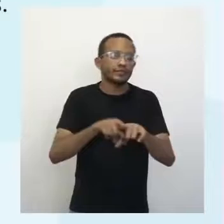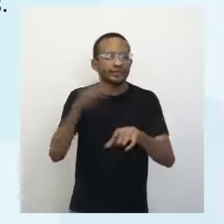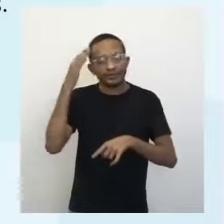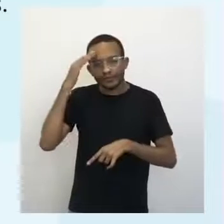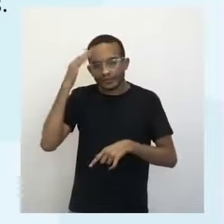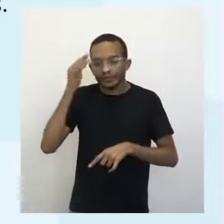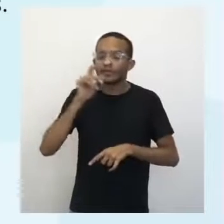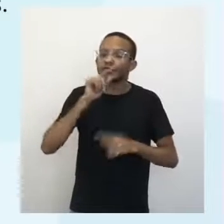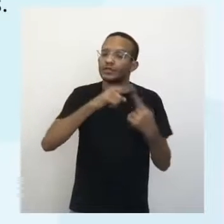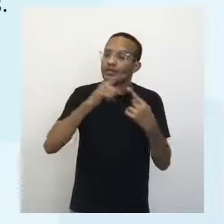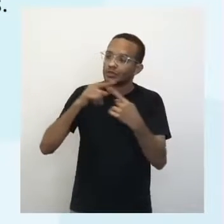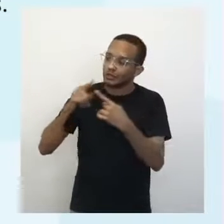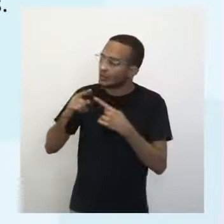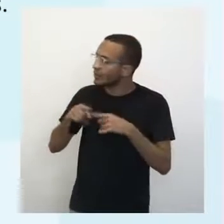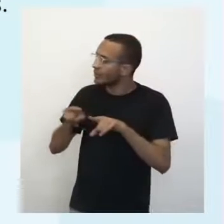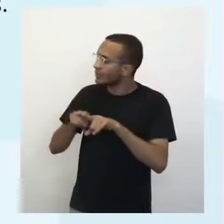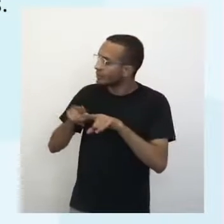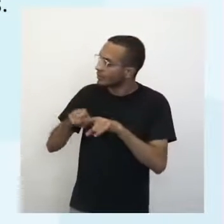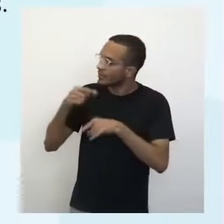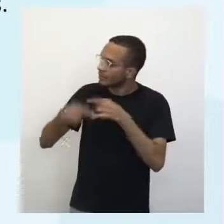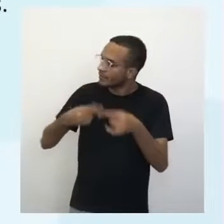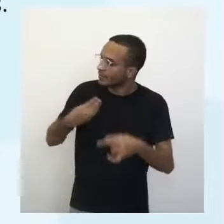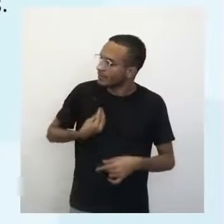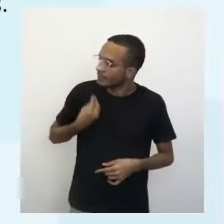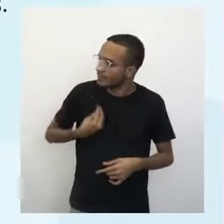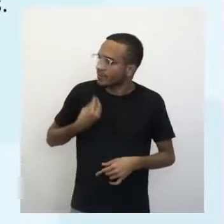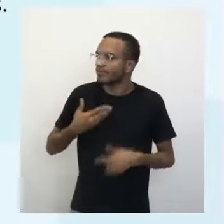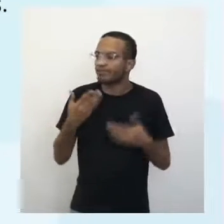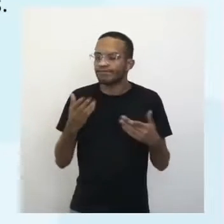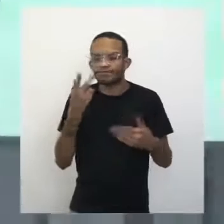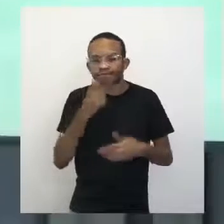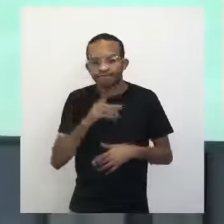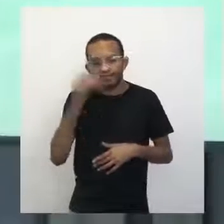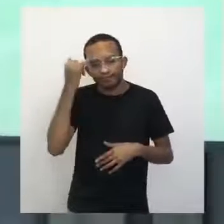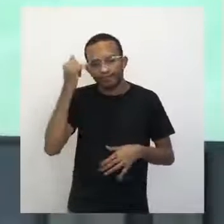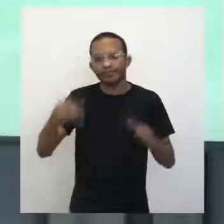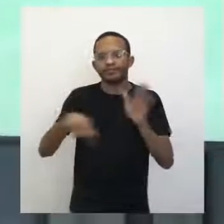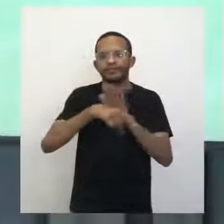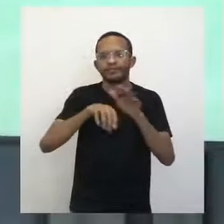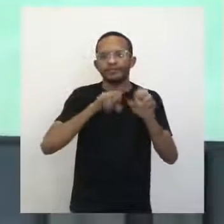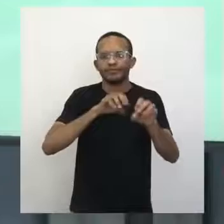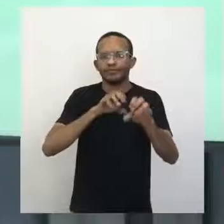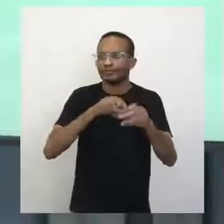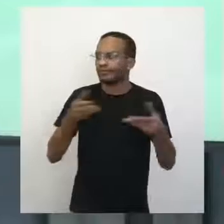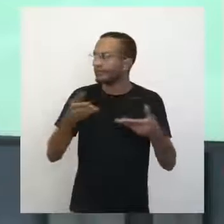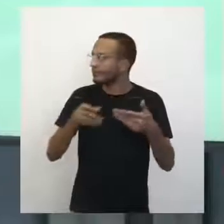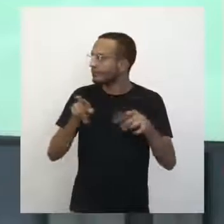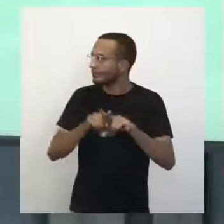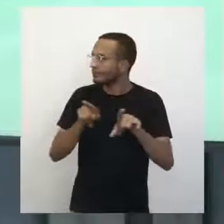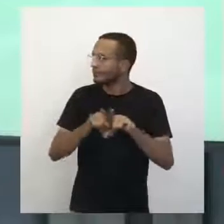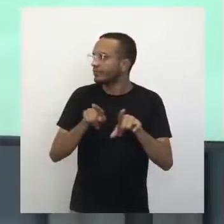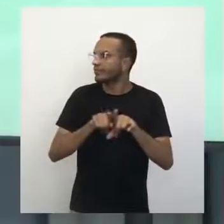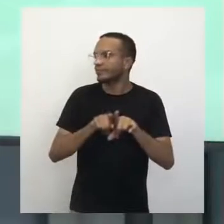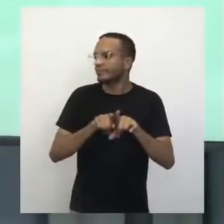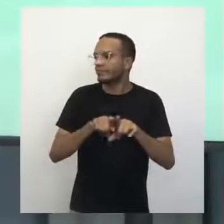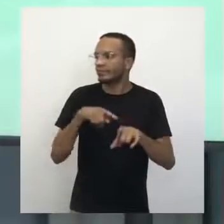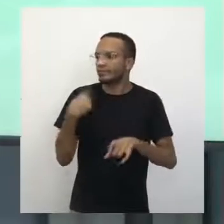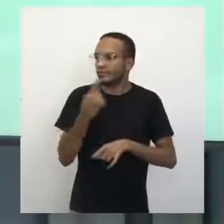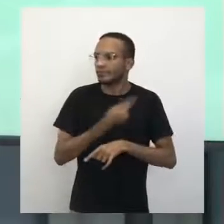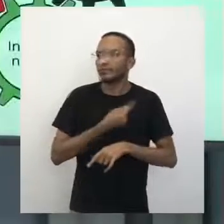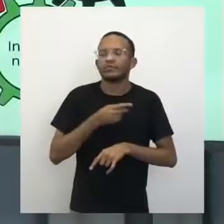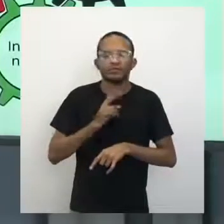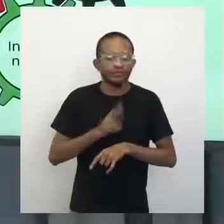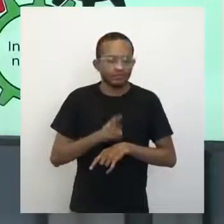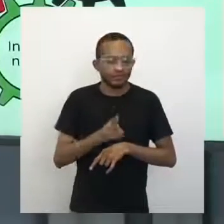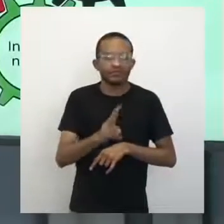Entender os tipos de reprodução dos seres vivos. Então essa é a ideia da aula de hoje. A gente vai então dar continuidade àquilo